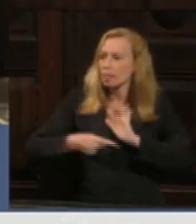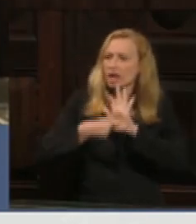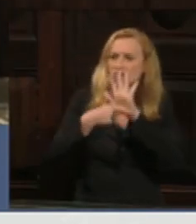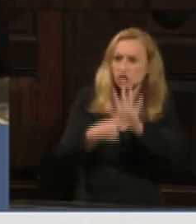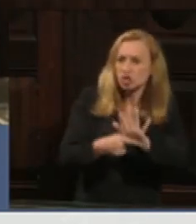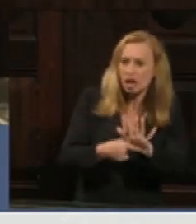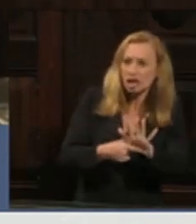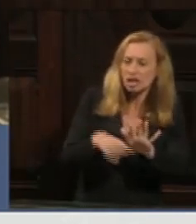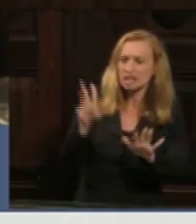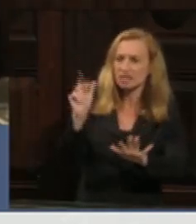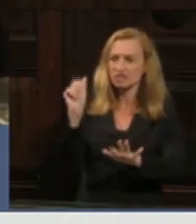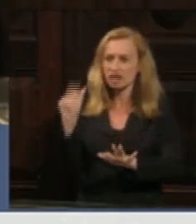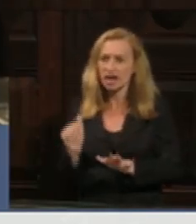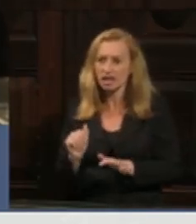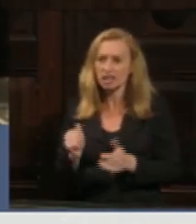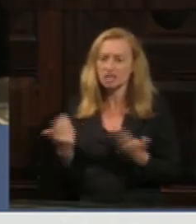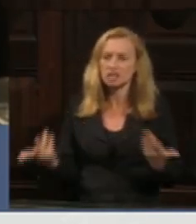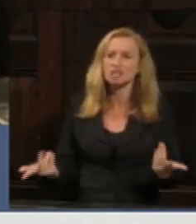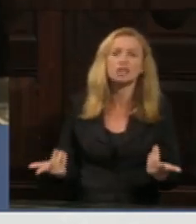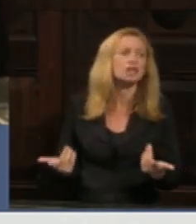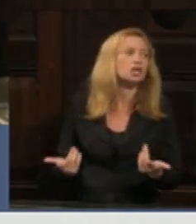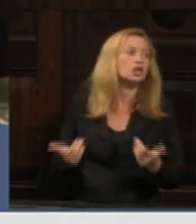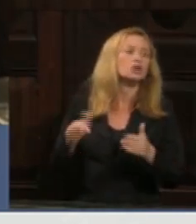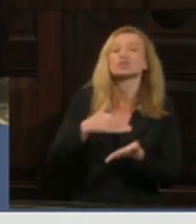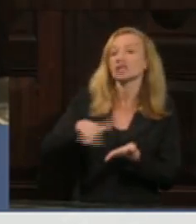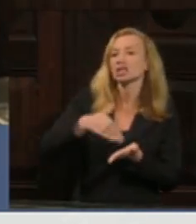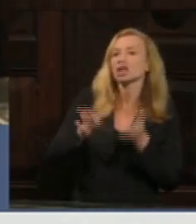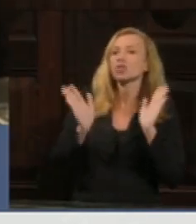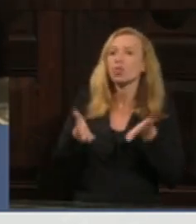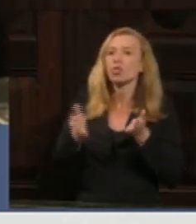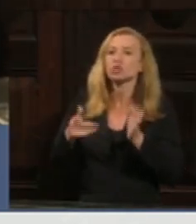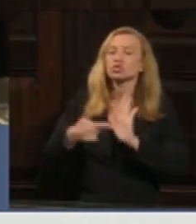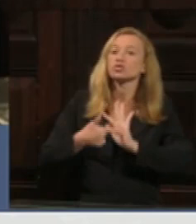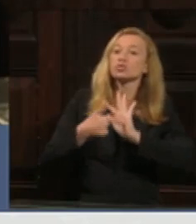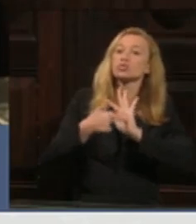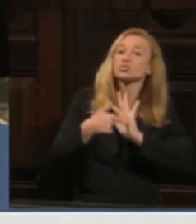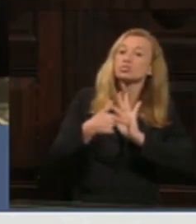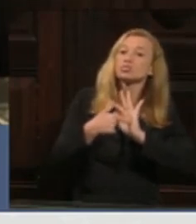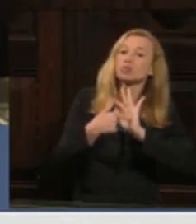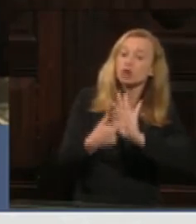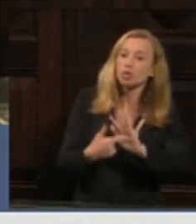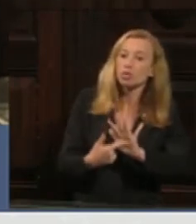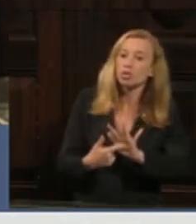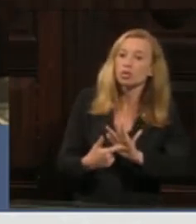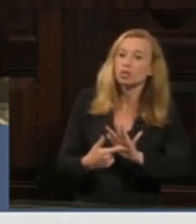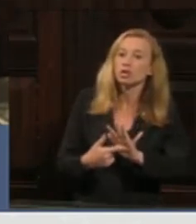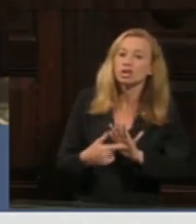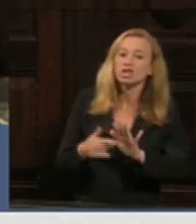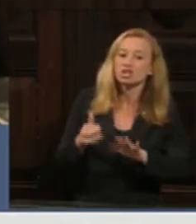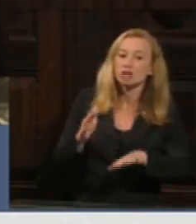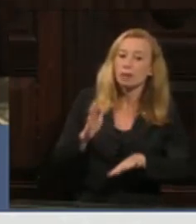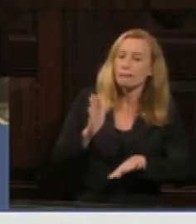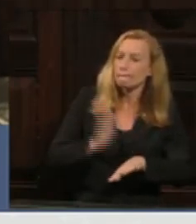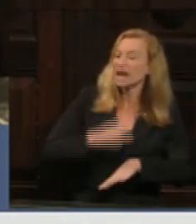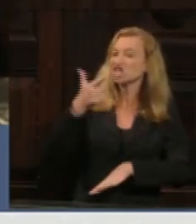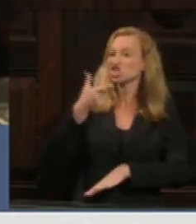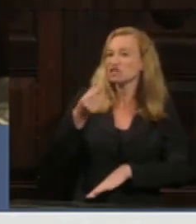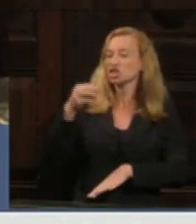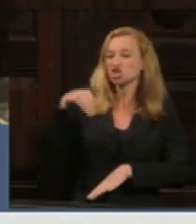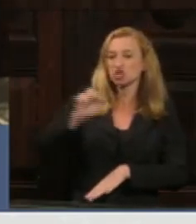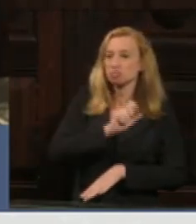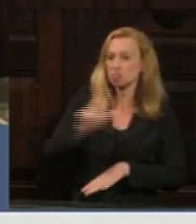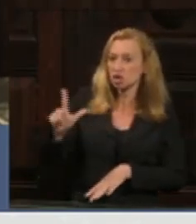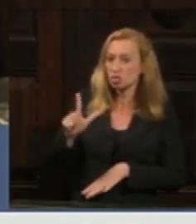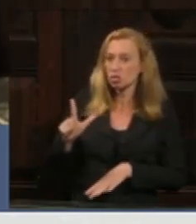essas vagas faltantes, o secretário hoje afirmou que a carência já não é mais de 20 mil, já é na faixa de 9, 10